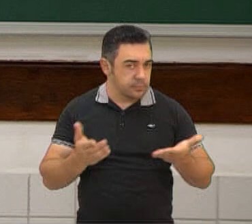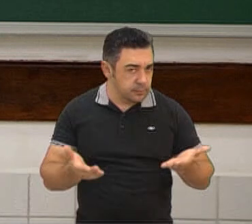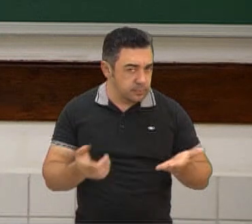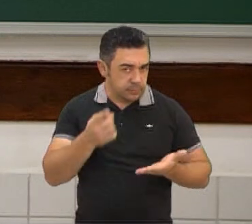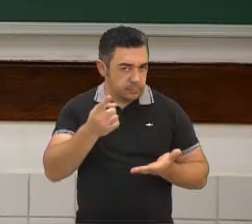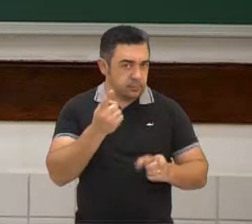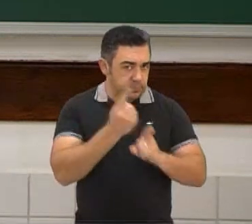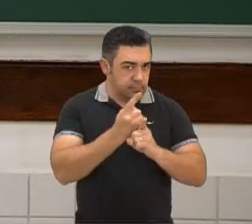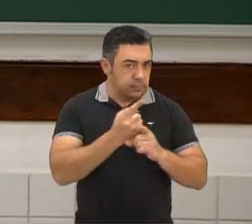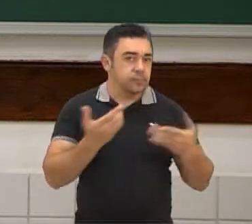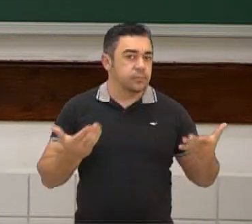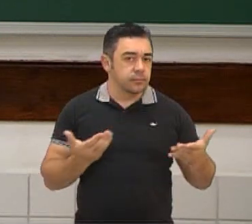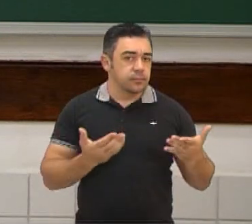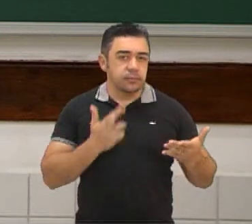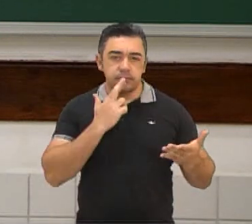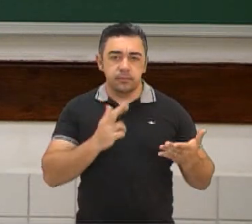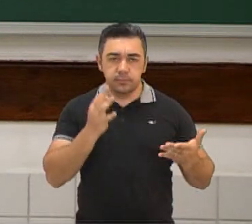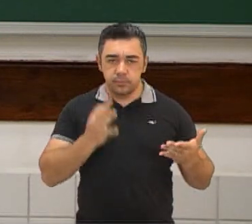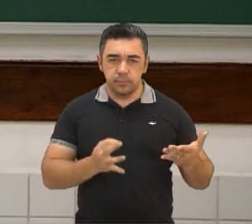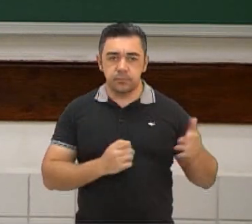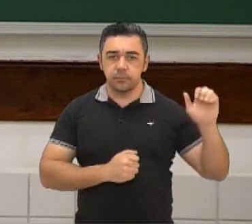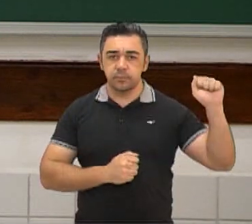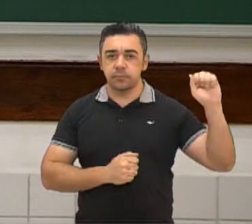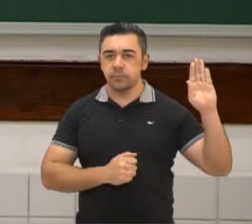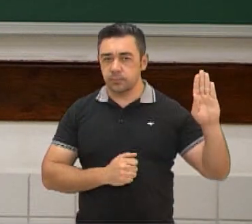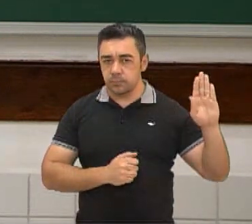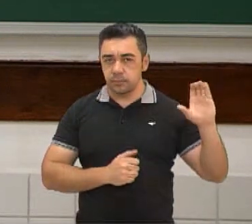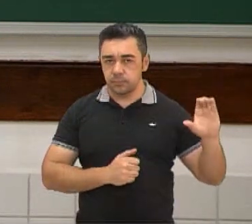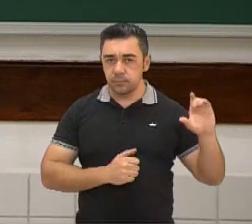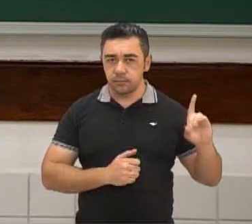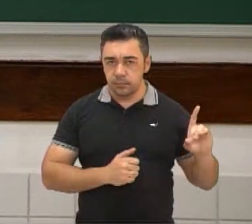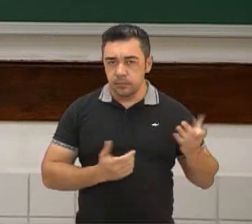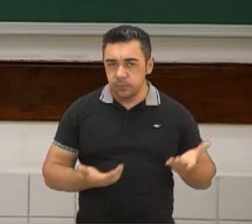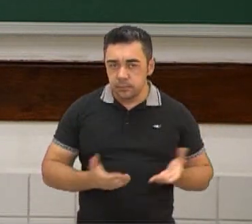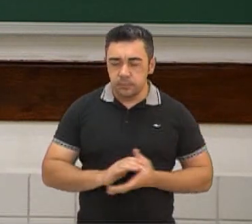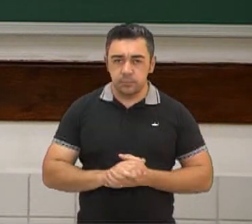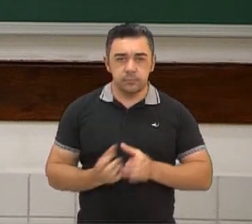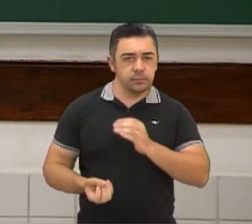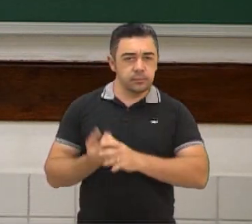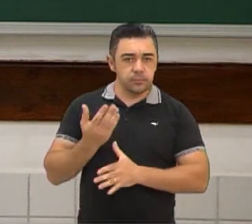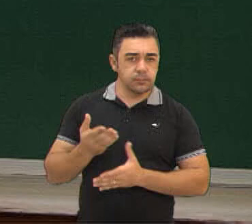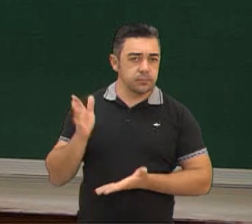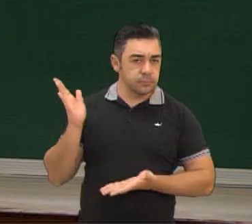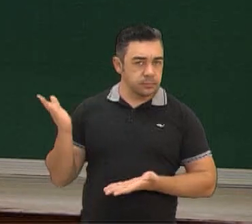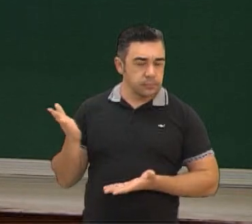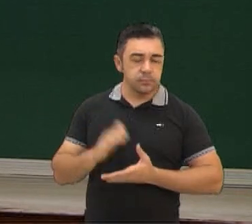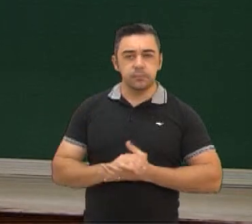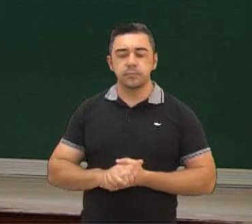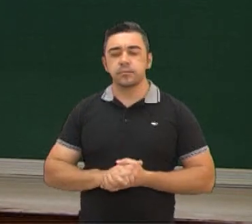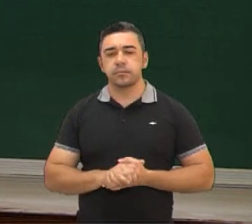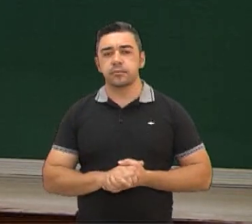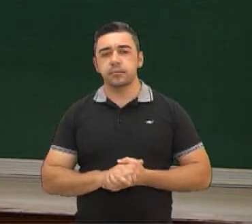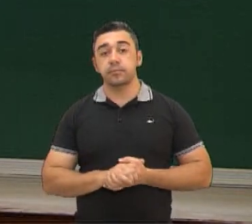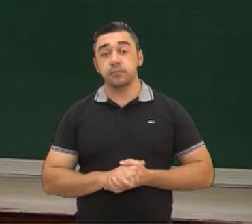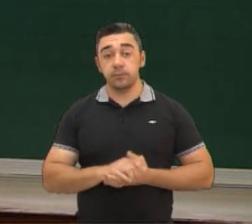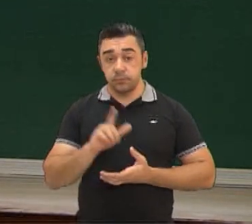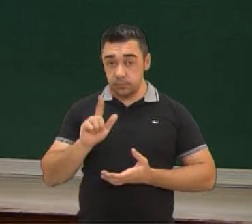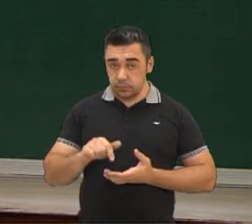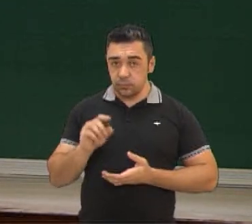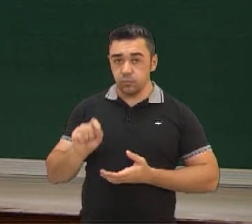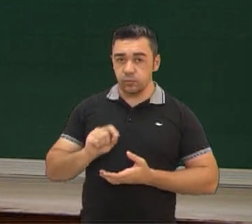Você identificou o que serviu de inspiração aqui para a criação do polo aquático? Então, olha só, foi